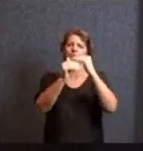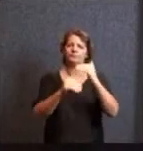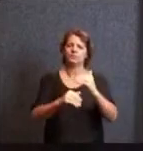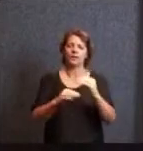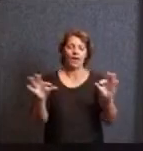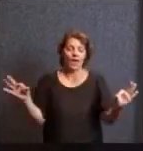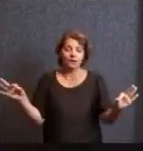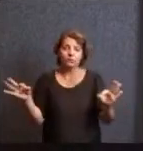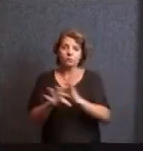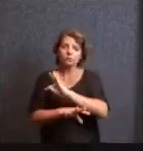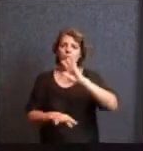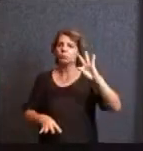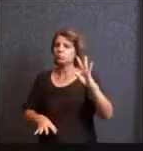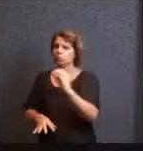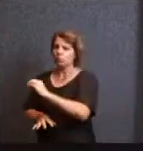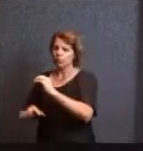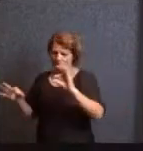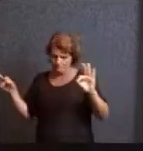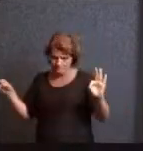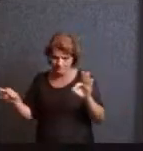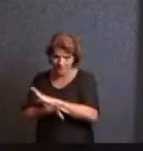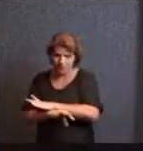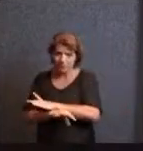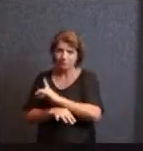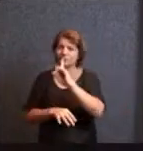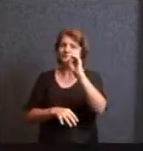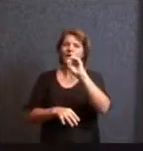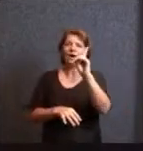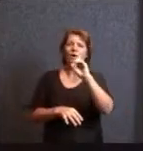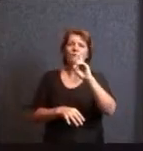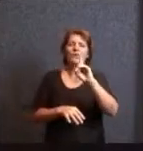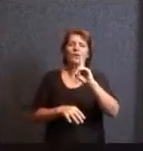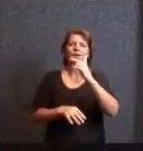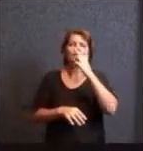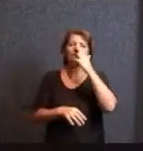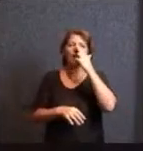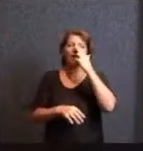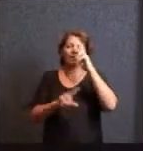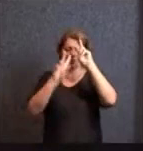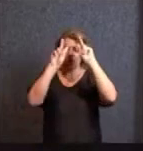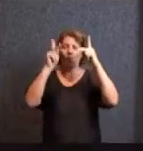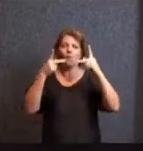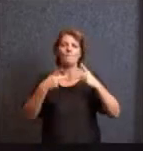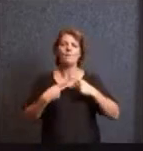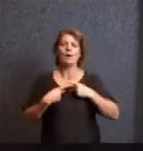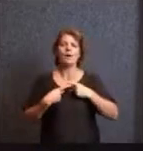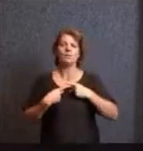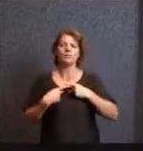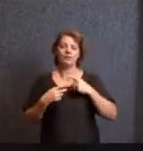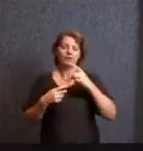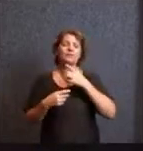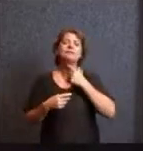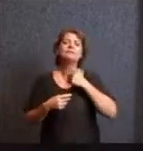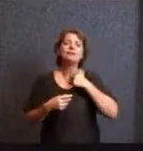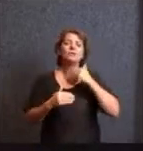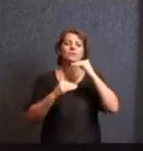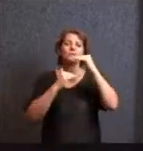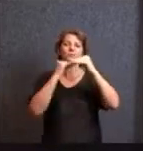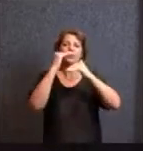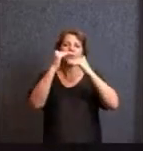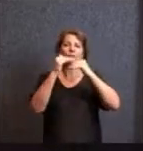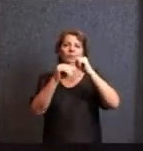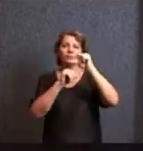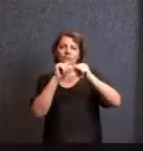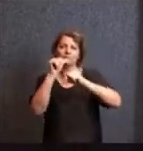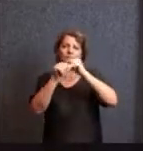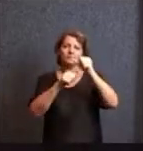tudo efetivamente pronto, porque é próprio da natureza humana a necessidade de evoluir, a necessidade de melhorar,